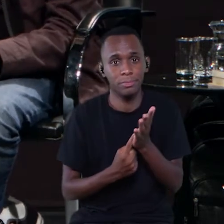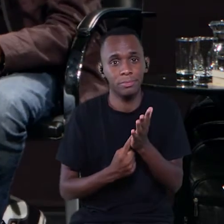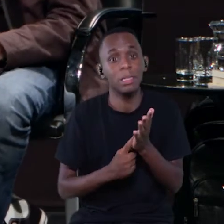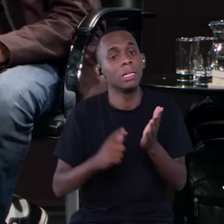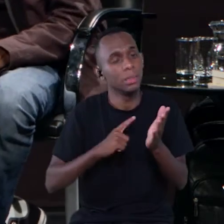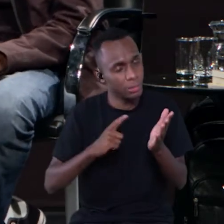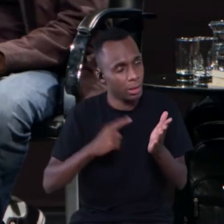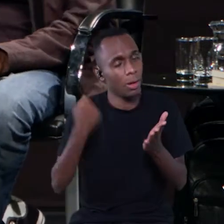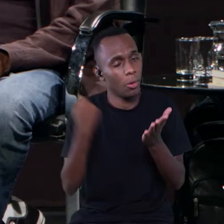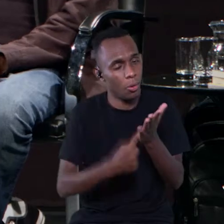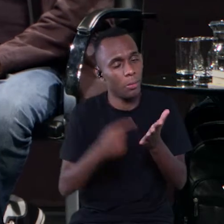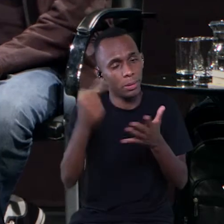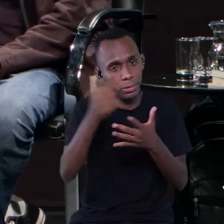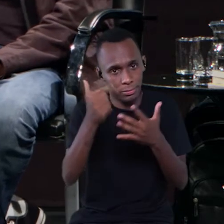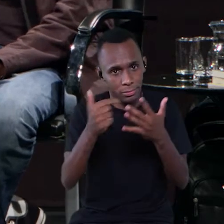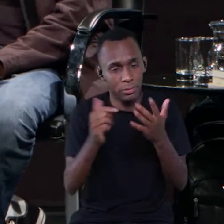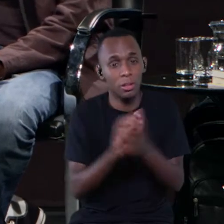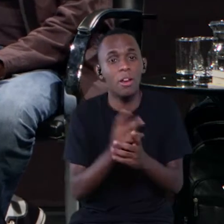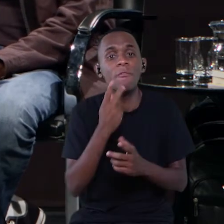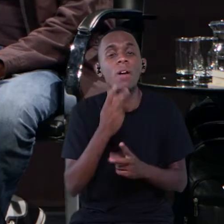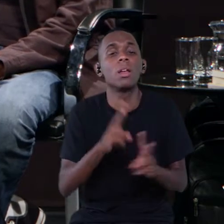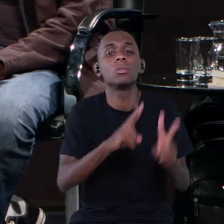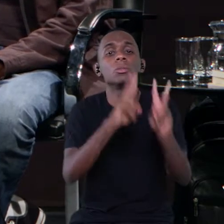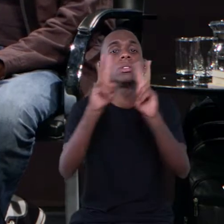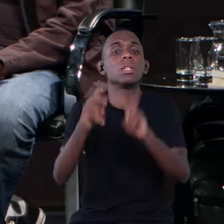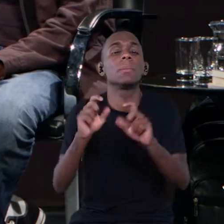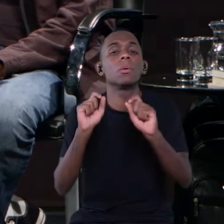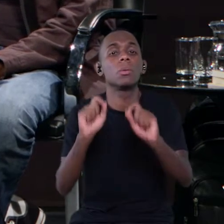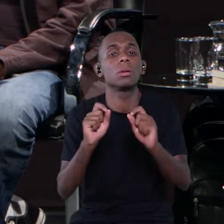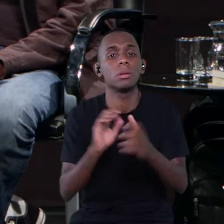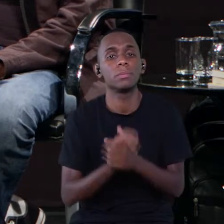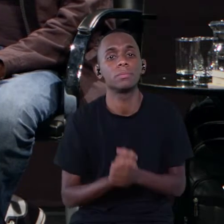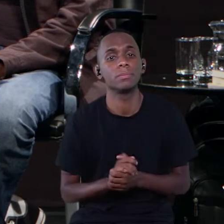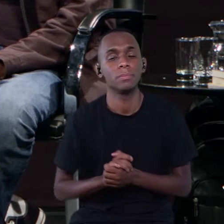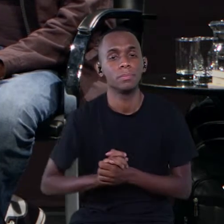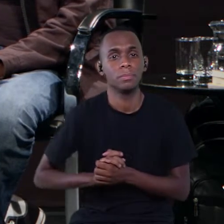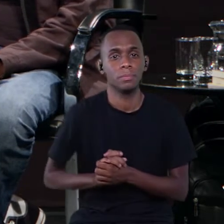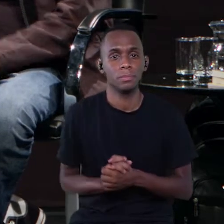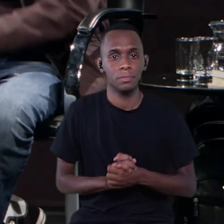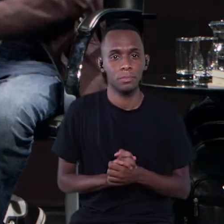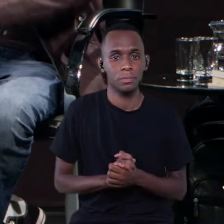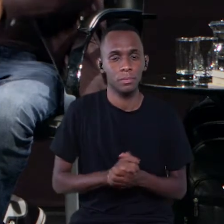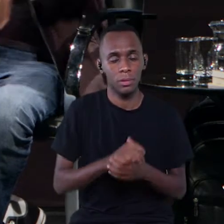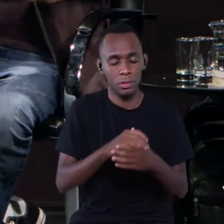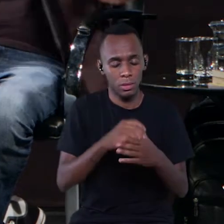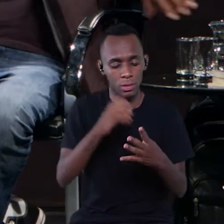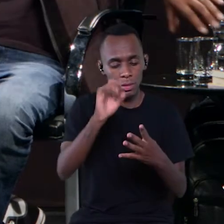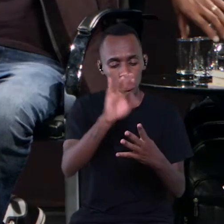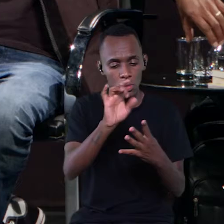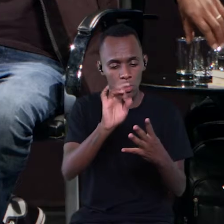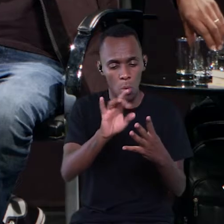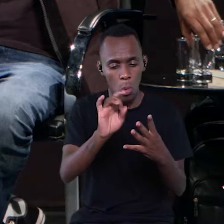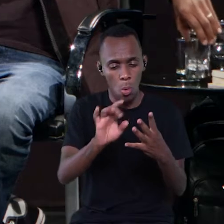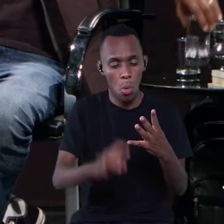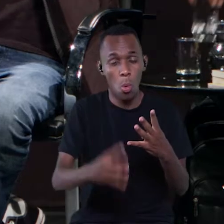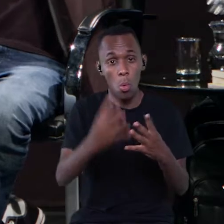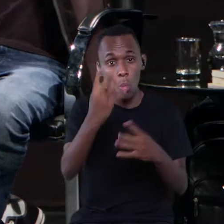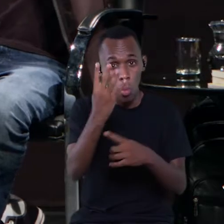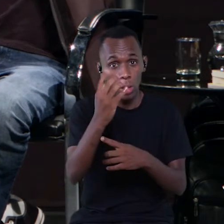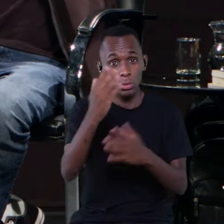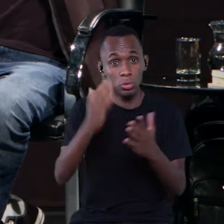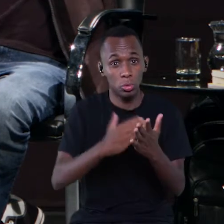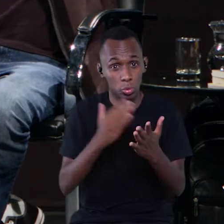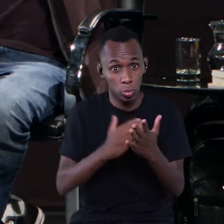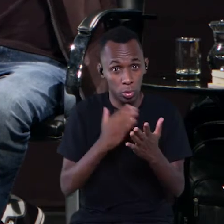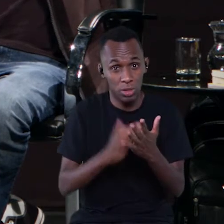gente tem uns combinados, gente, agora. Queria que você falasse um pouquinho de cada dos 4 livros, que o Edmilson é muito modesto,